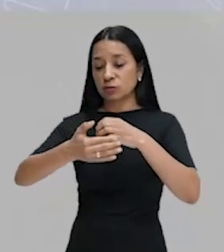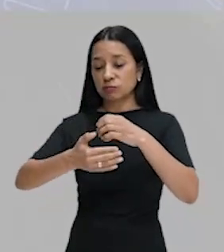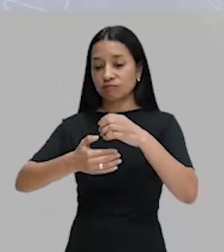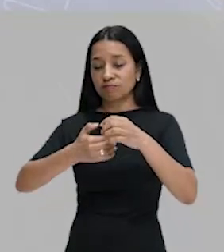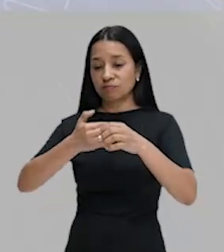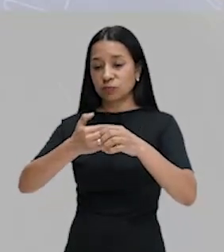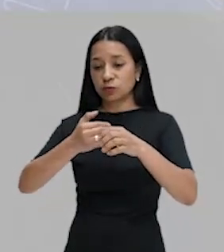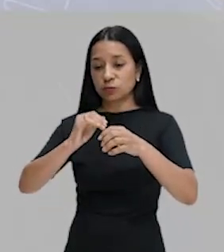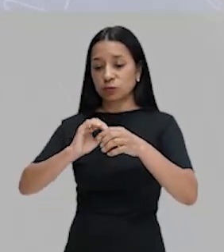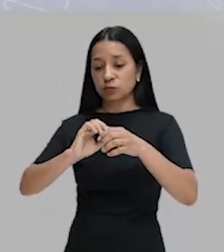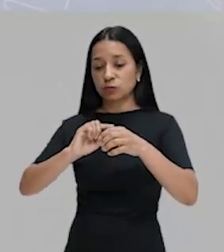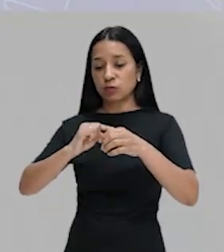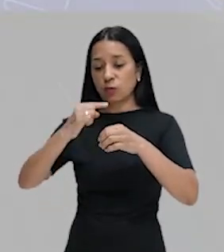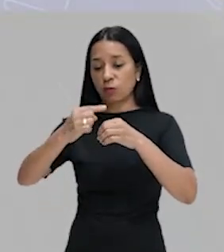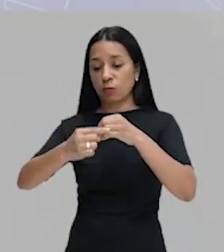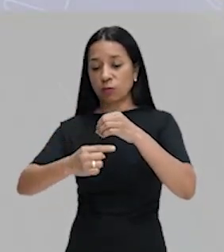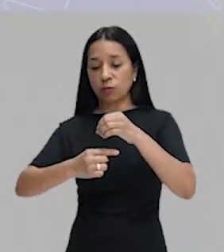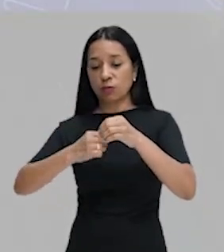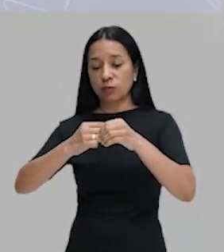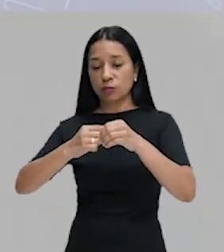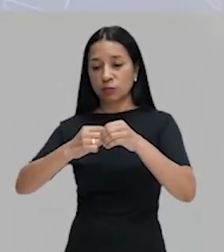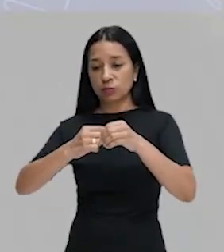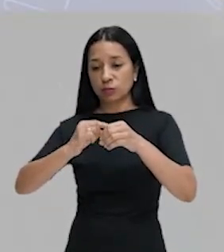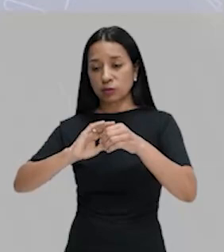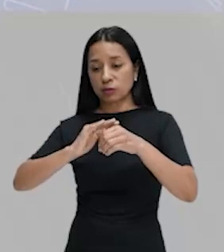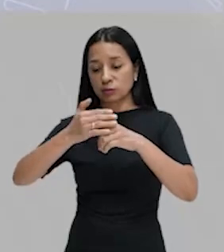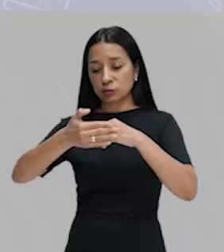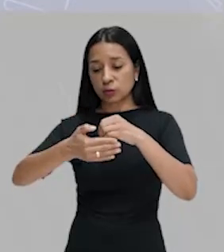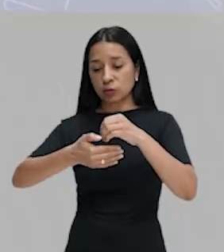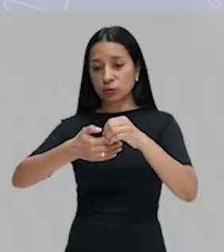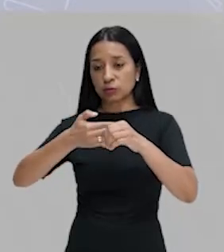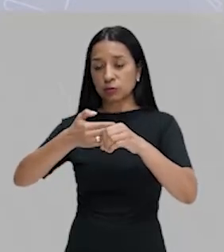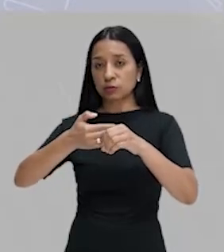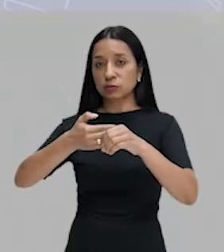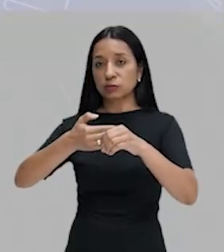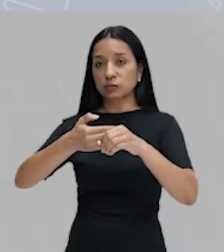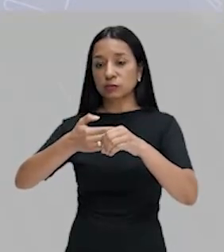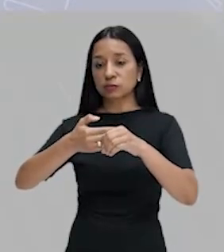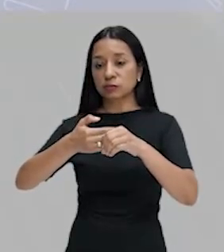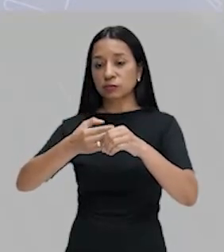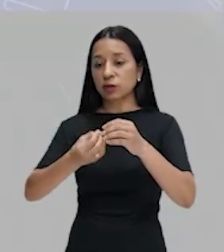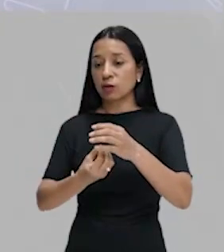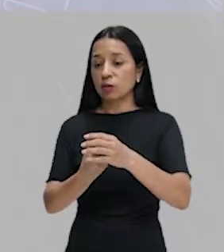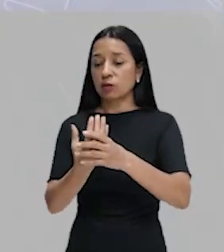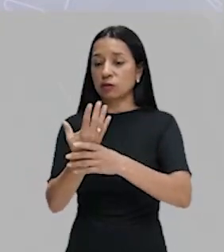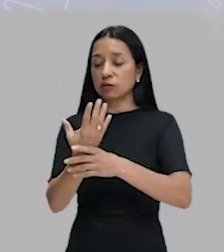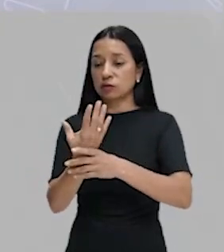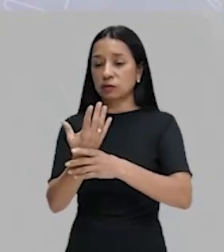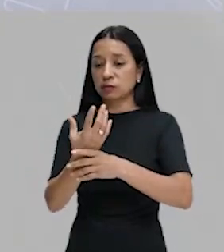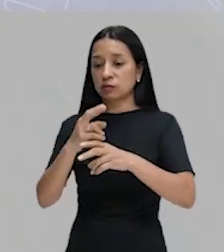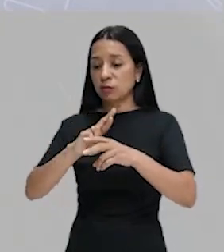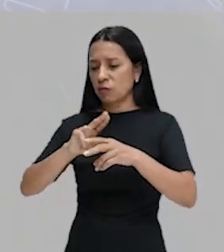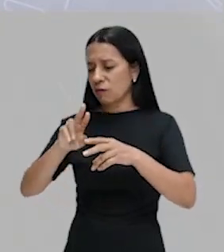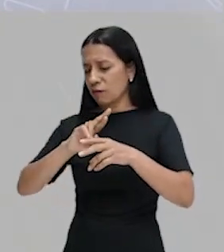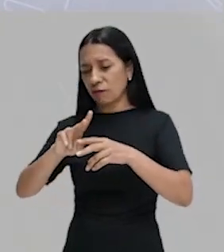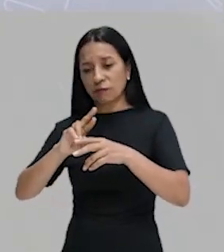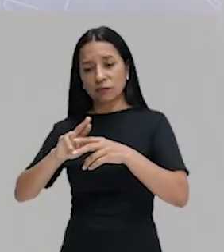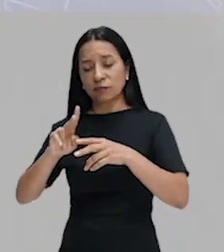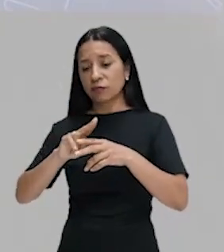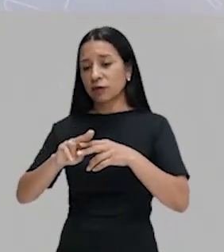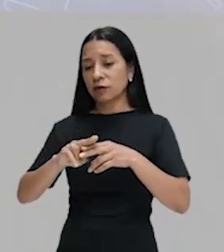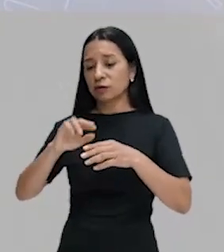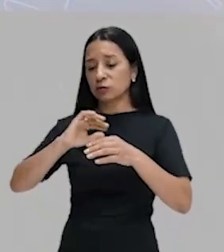Dois folhetos embrionários. Esses dois folhetos embrionários, eles originam os vários tecidos do